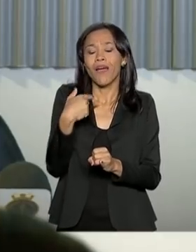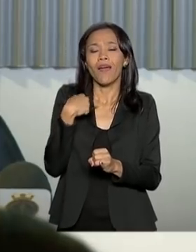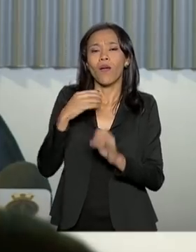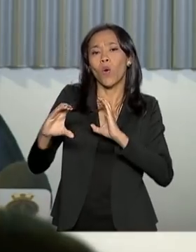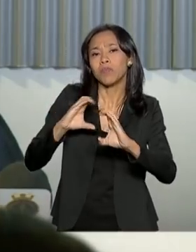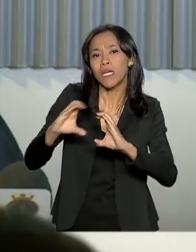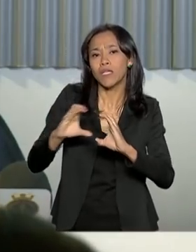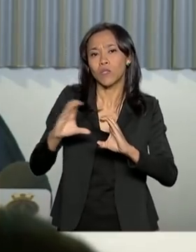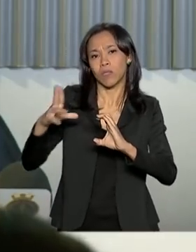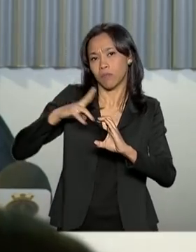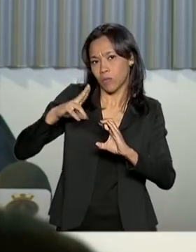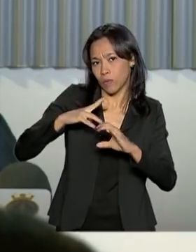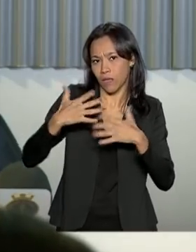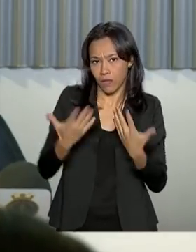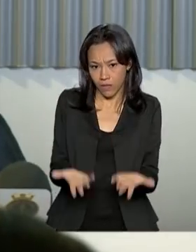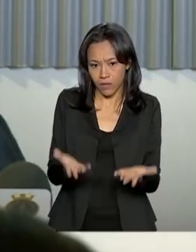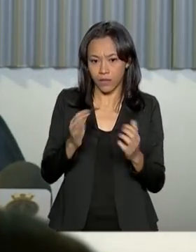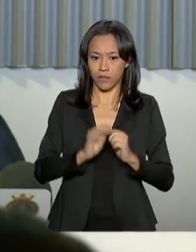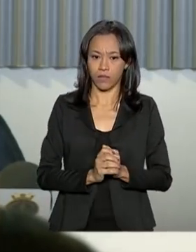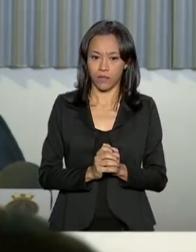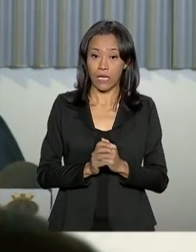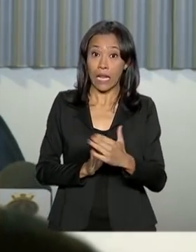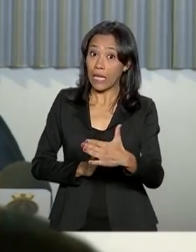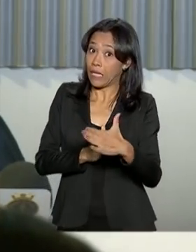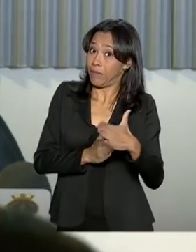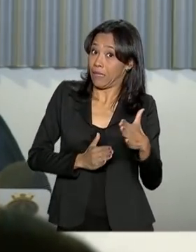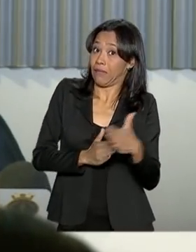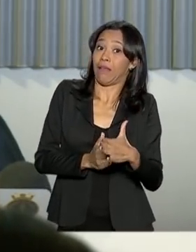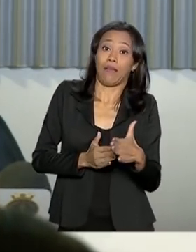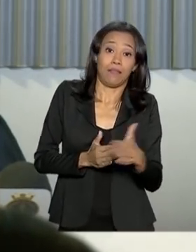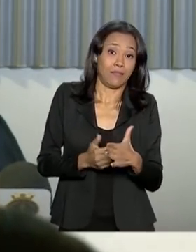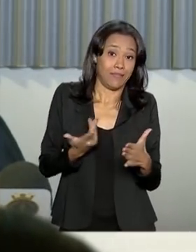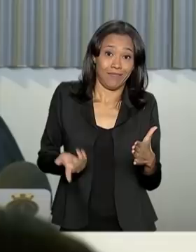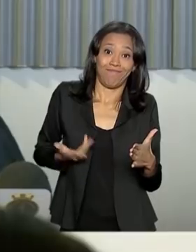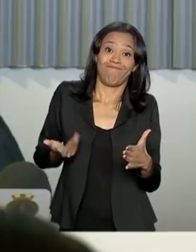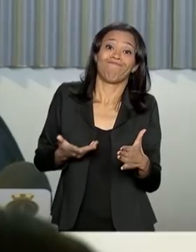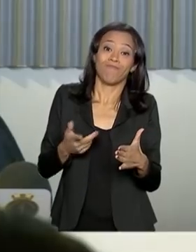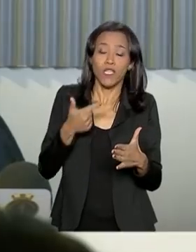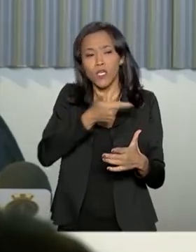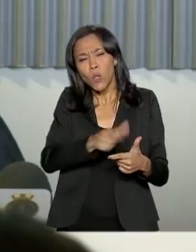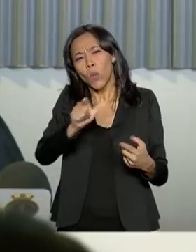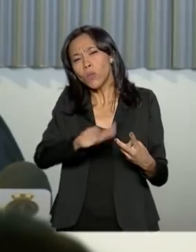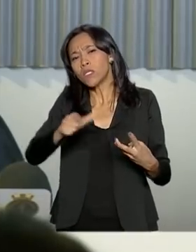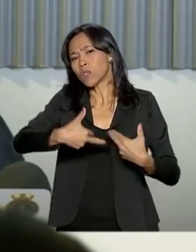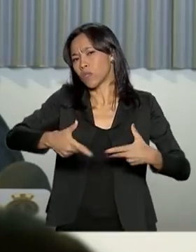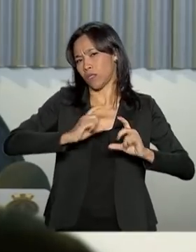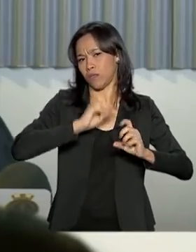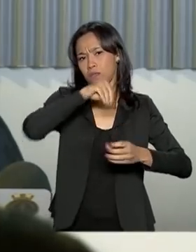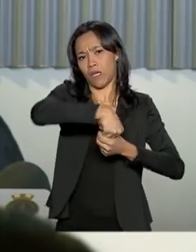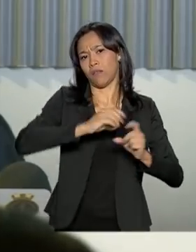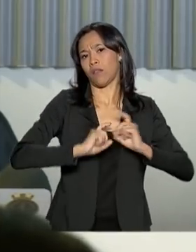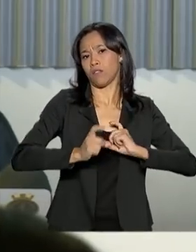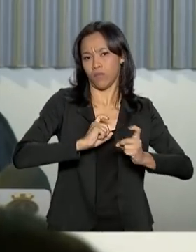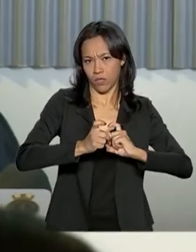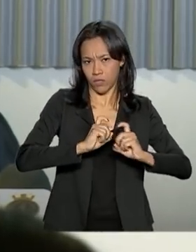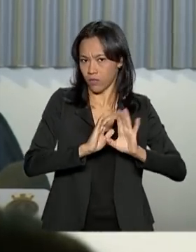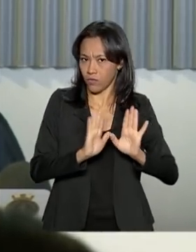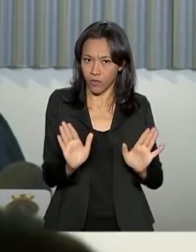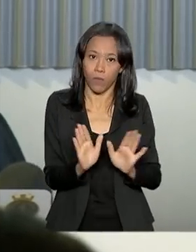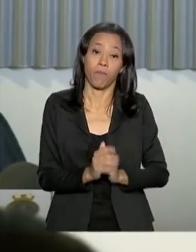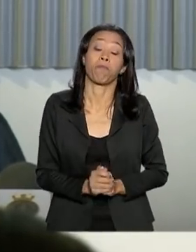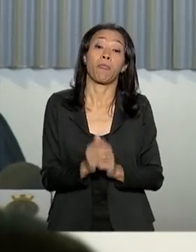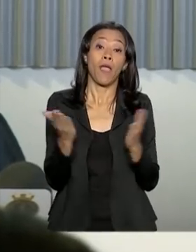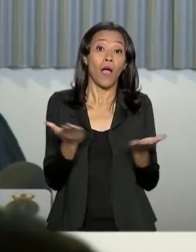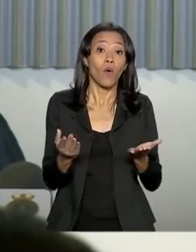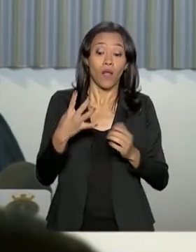comunicações pessoais, limitadas, bastante limitadas, e algumas ações administrativas. Como nós ampliamos essa